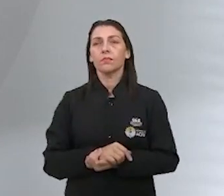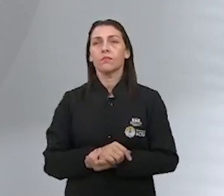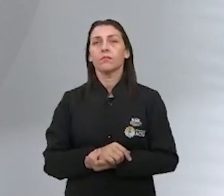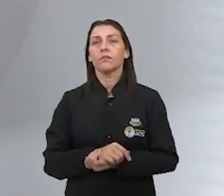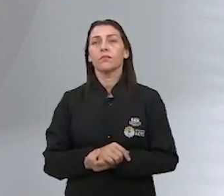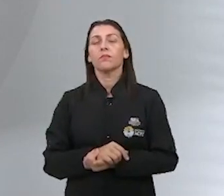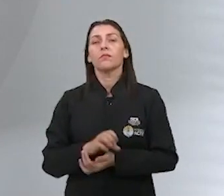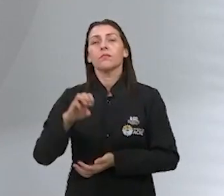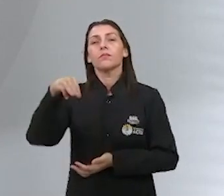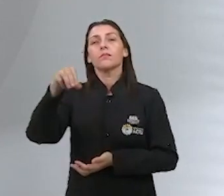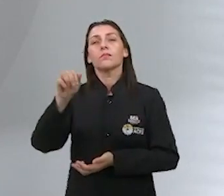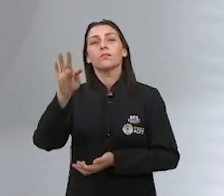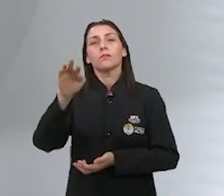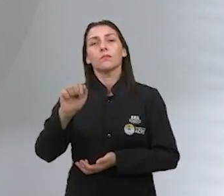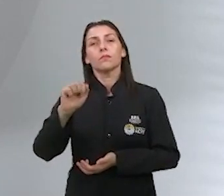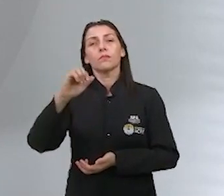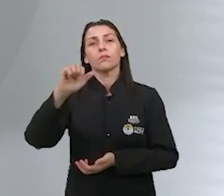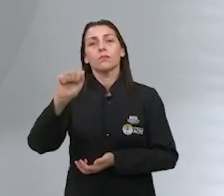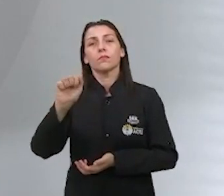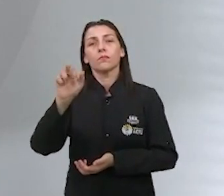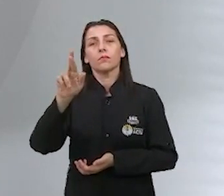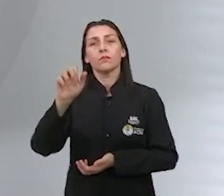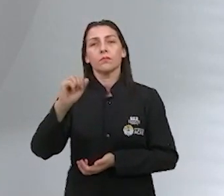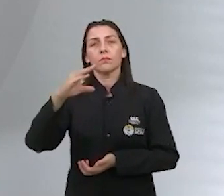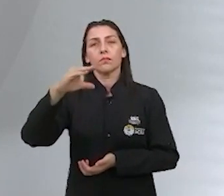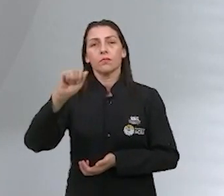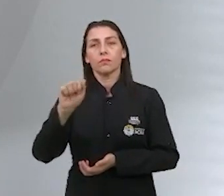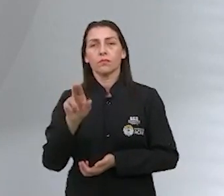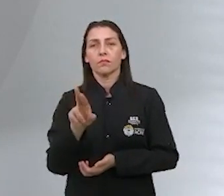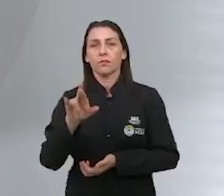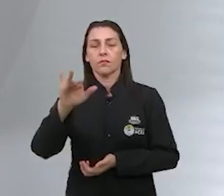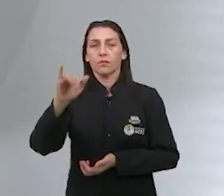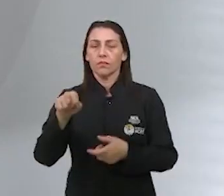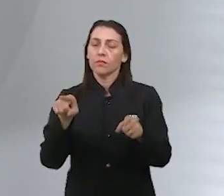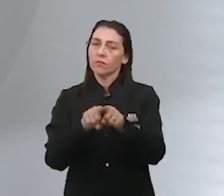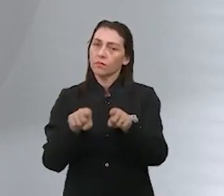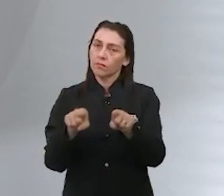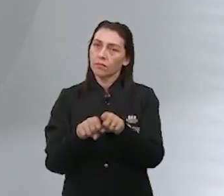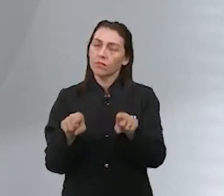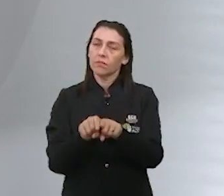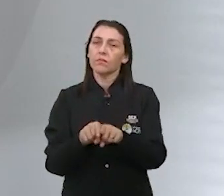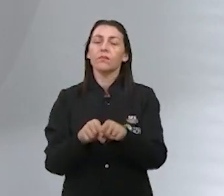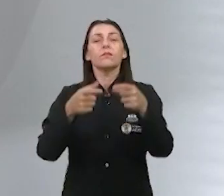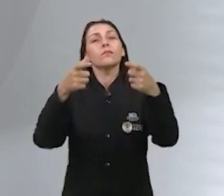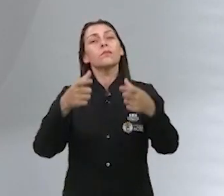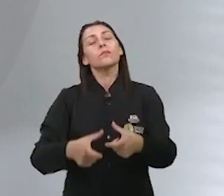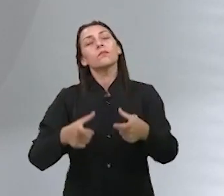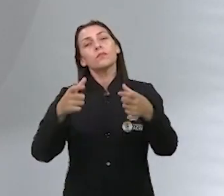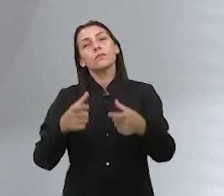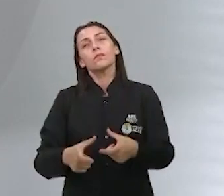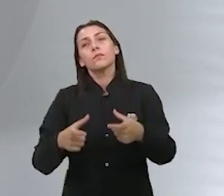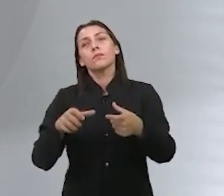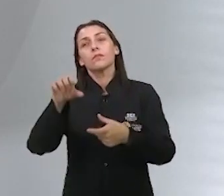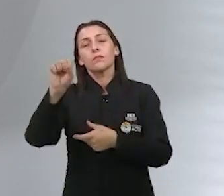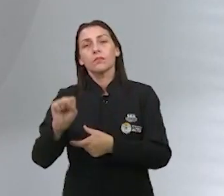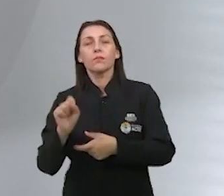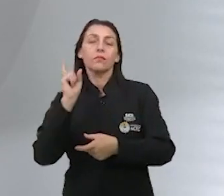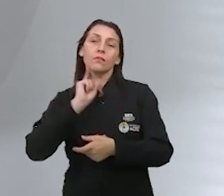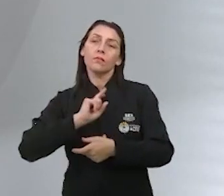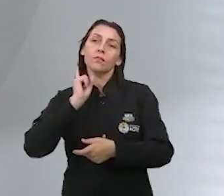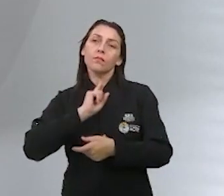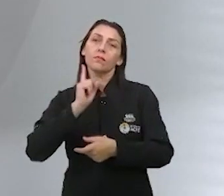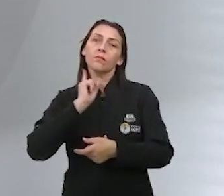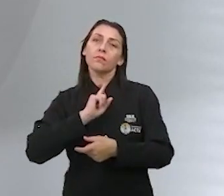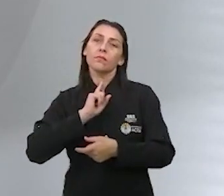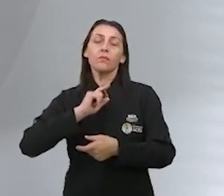de araucária é outra que precisa ter uma atenção muito grande também. Ela ficava localizada ali entre o sul de Minas Gerais